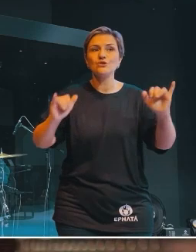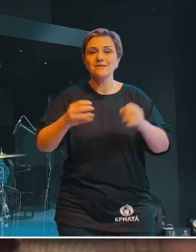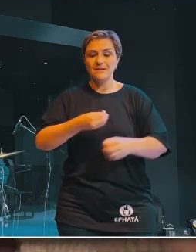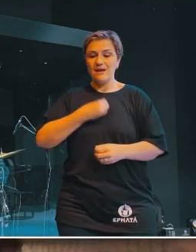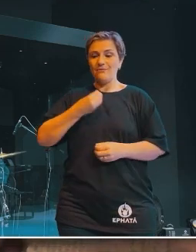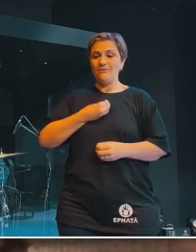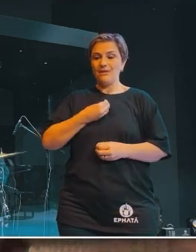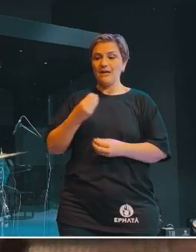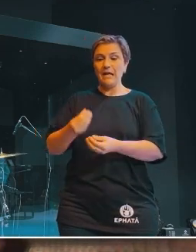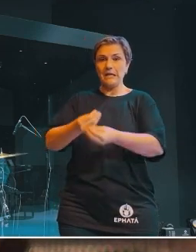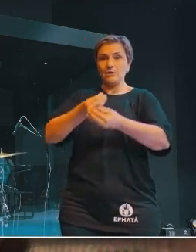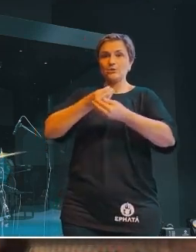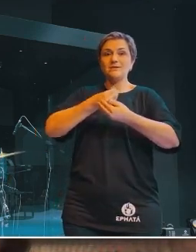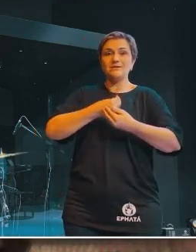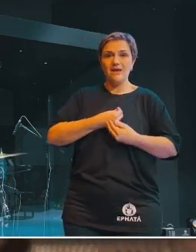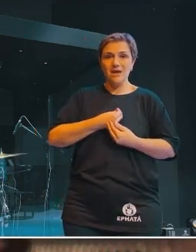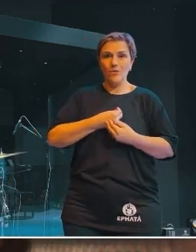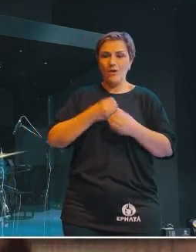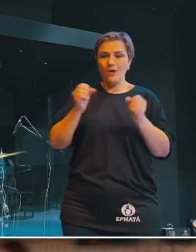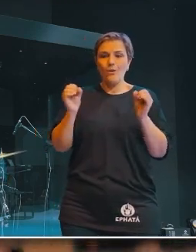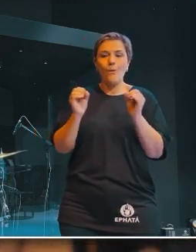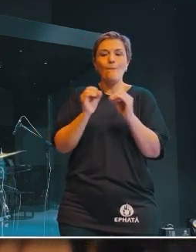deu é uma vida, e uma vida em